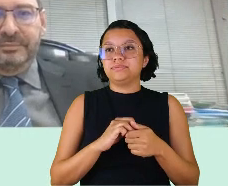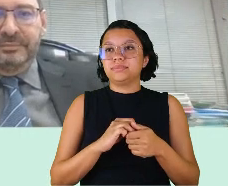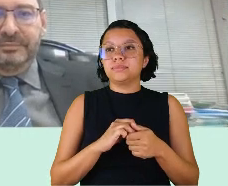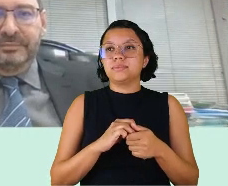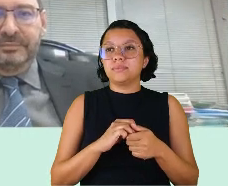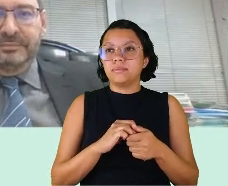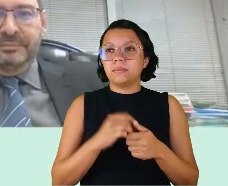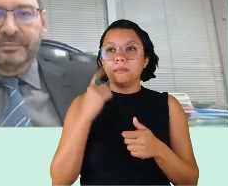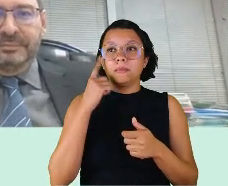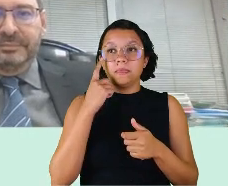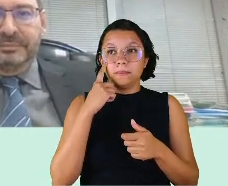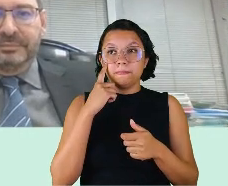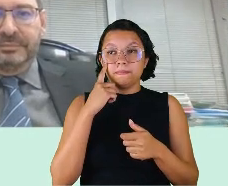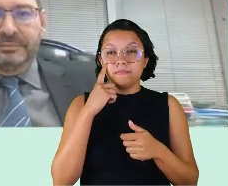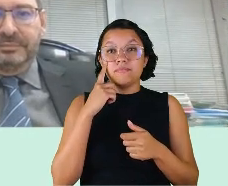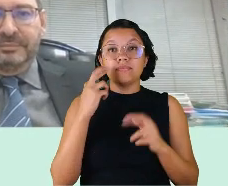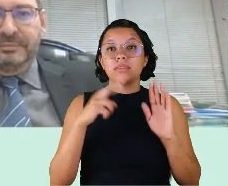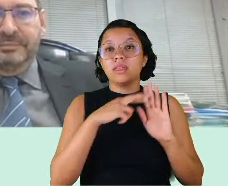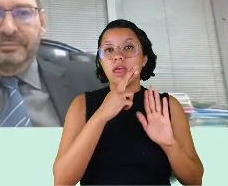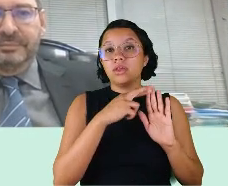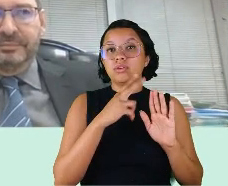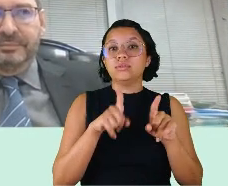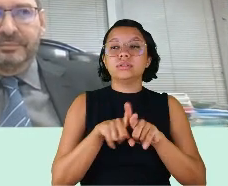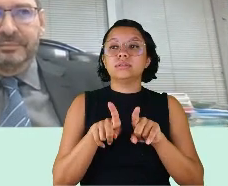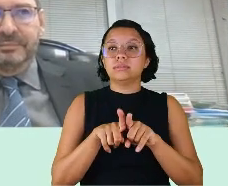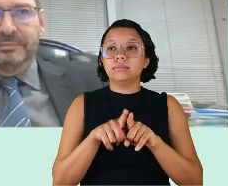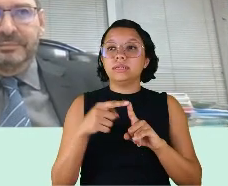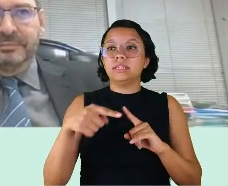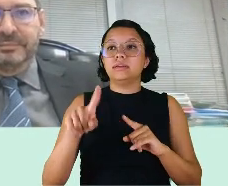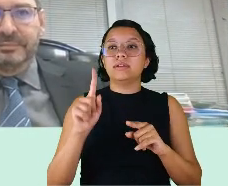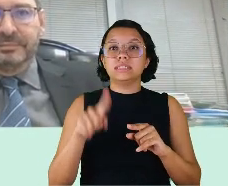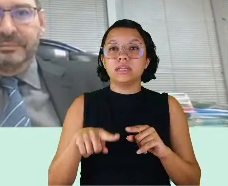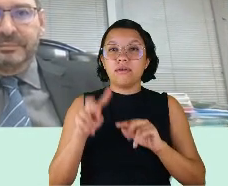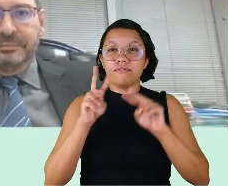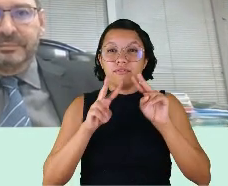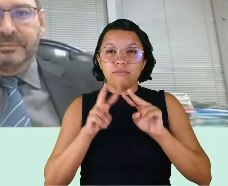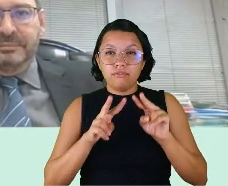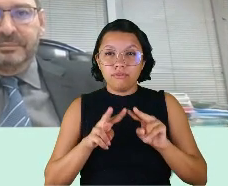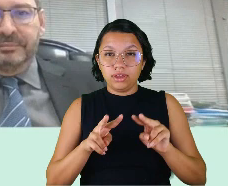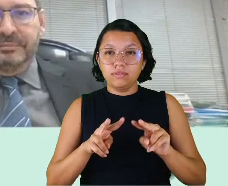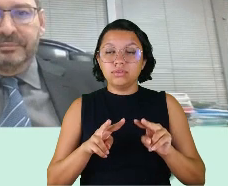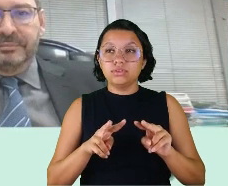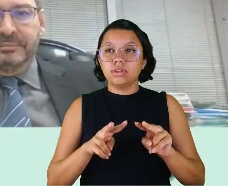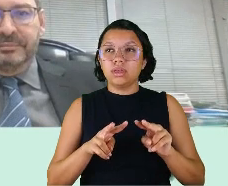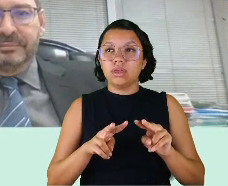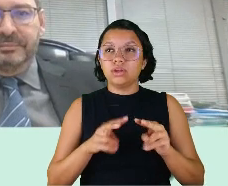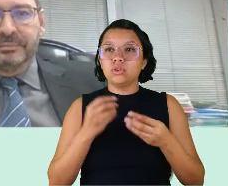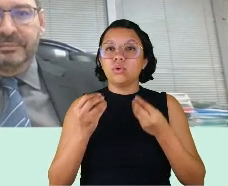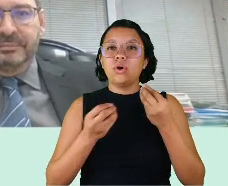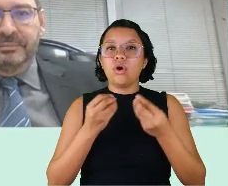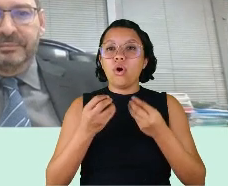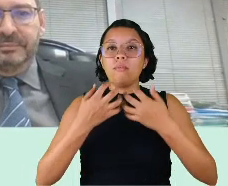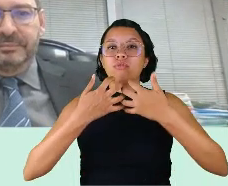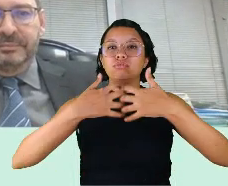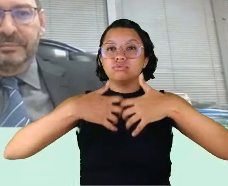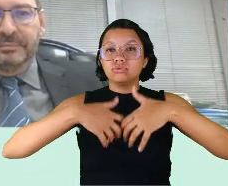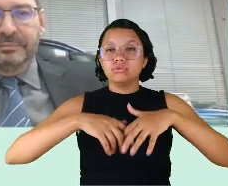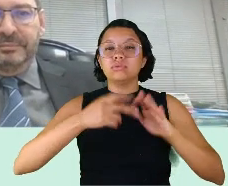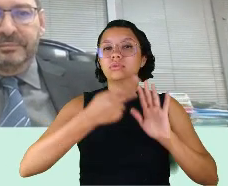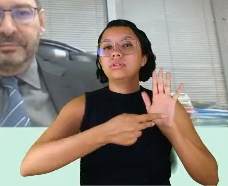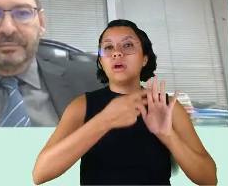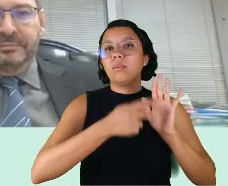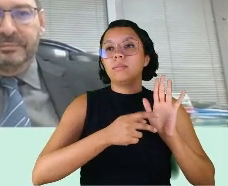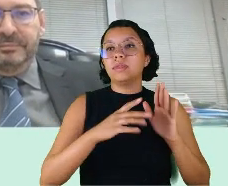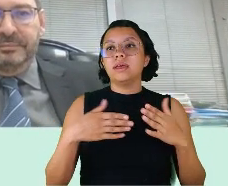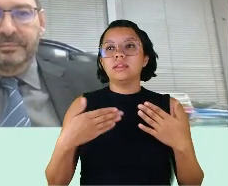Eu vi, não é, doutora Marisa, na resolução também, que vai ser verificada a execuibilidade do plano, não é? Então,